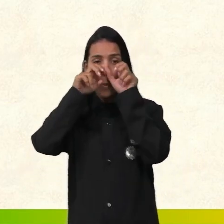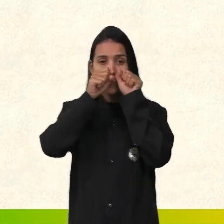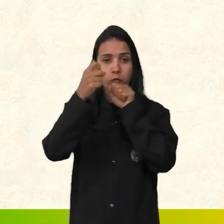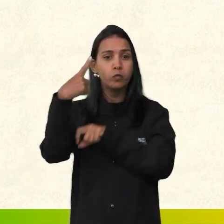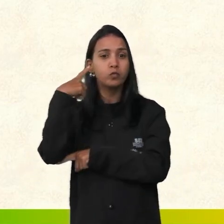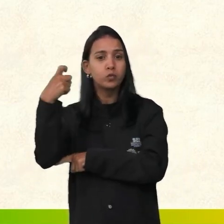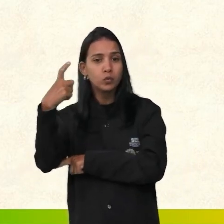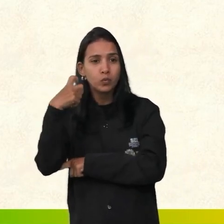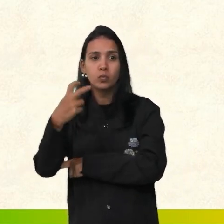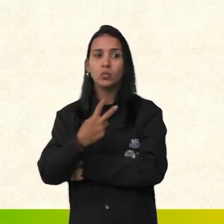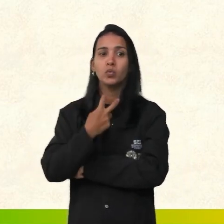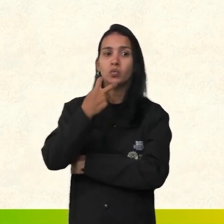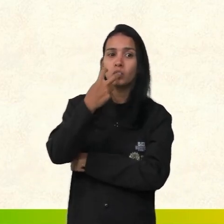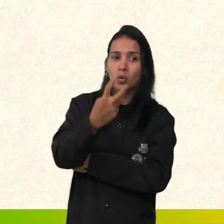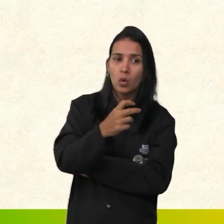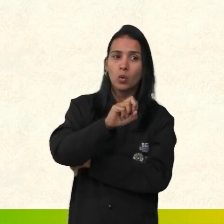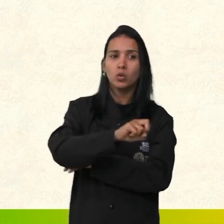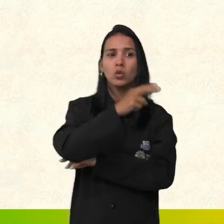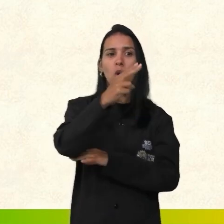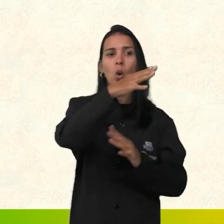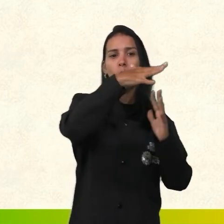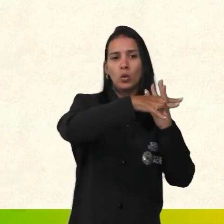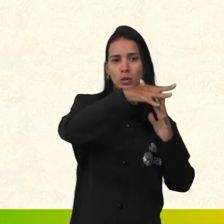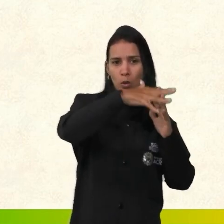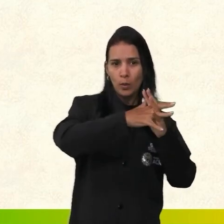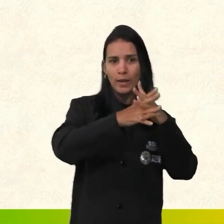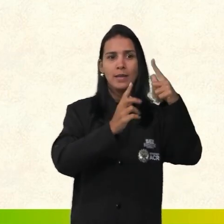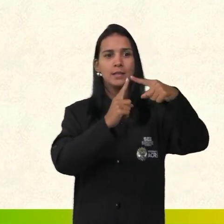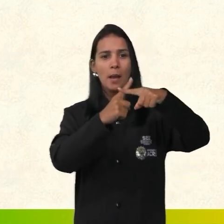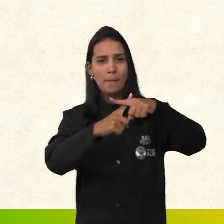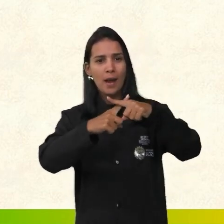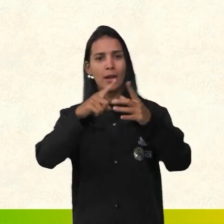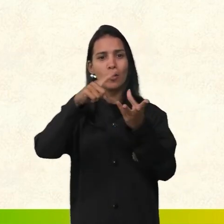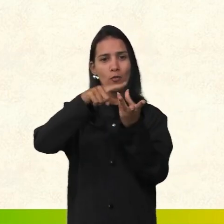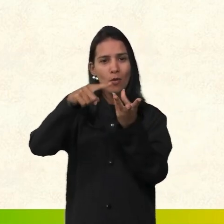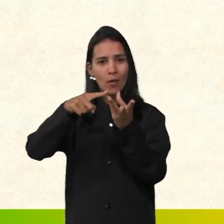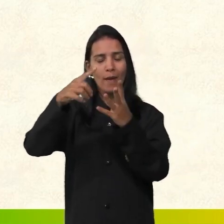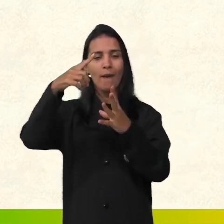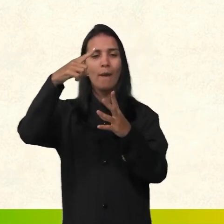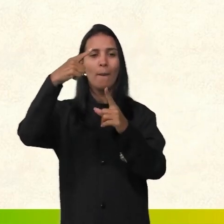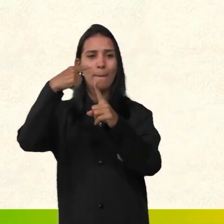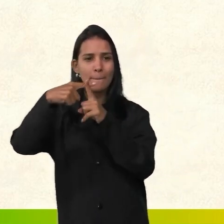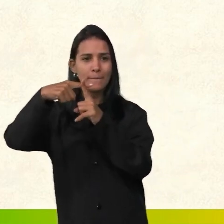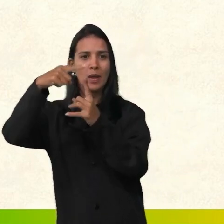sequência consoante, vogal, consoante ou CVC, como nós